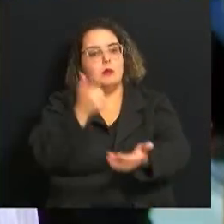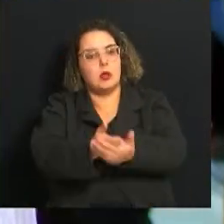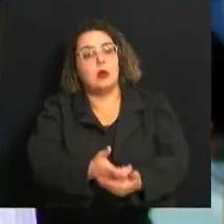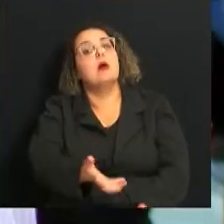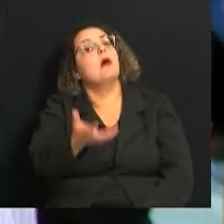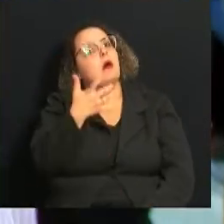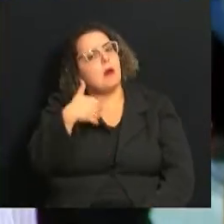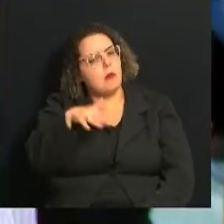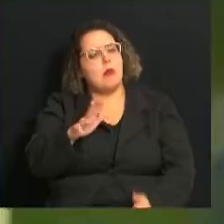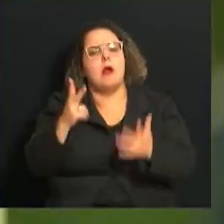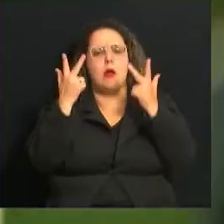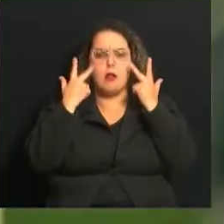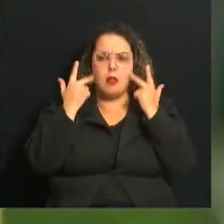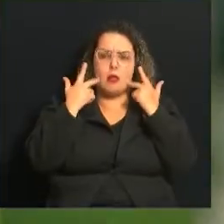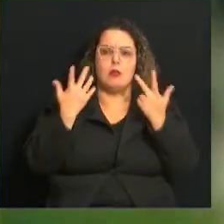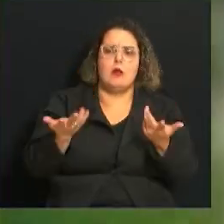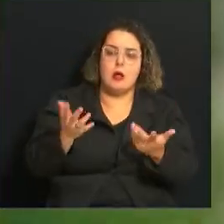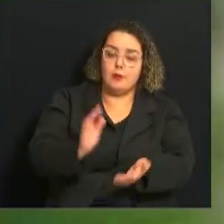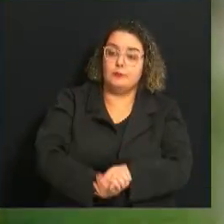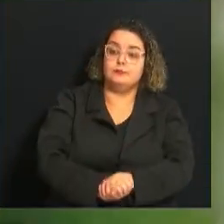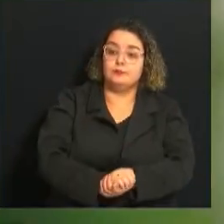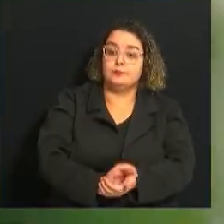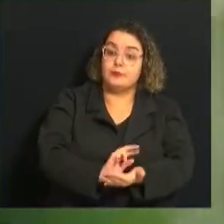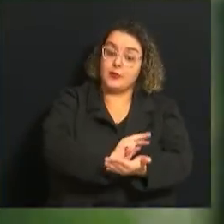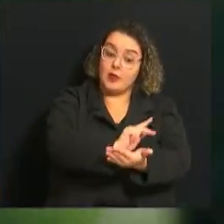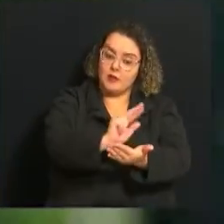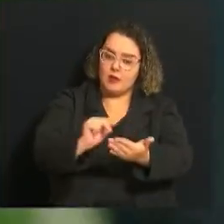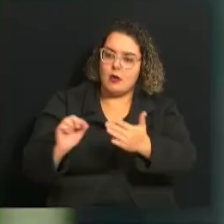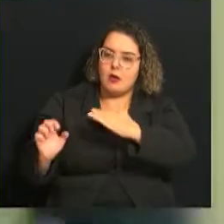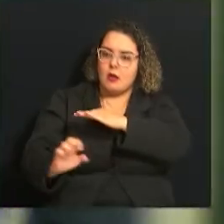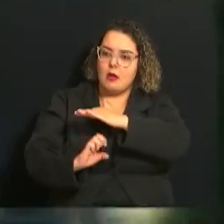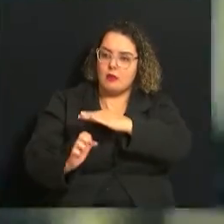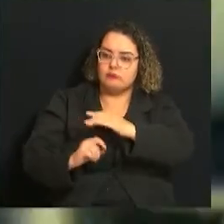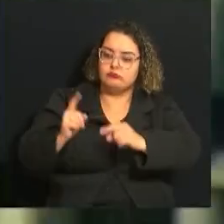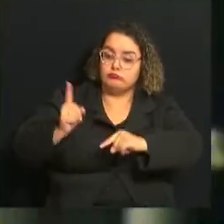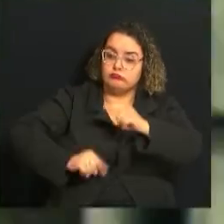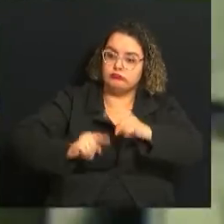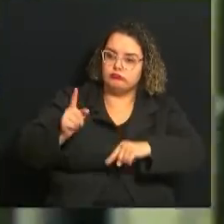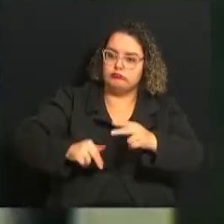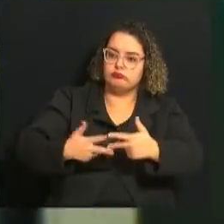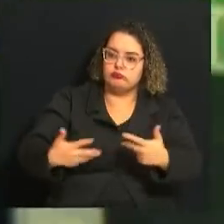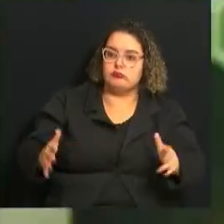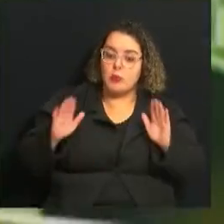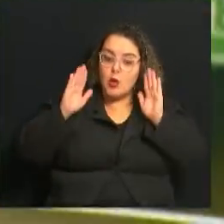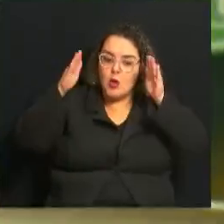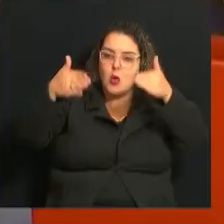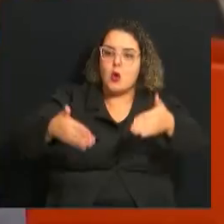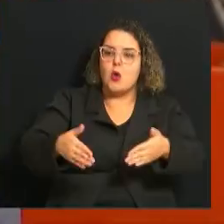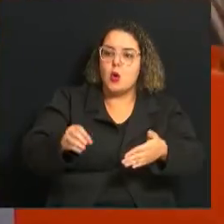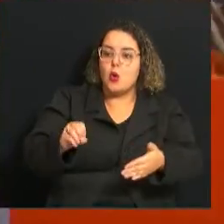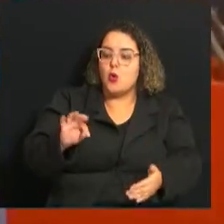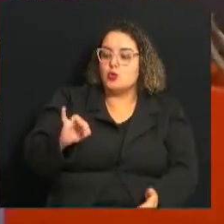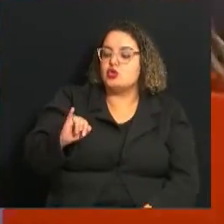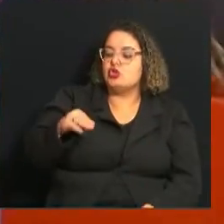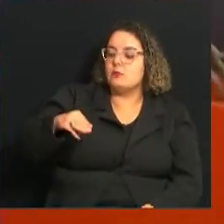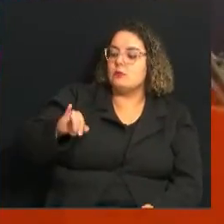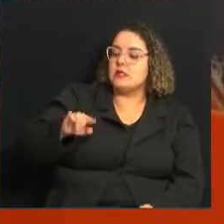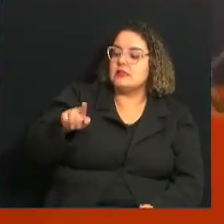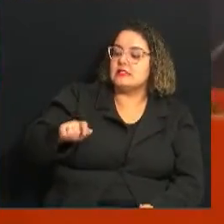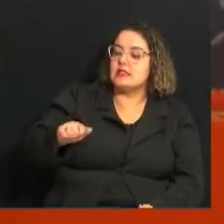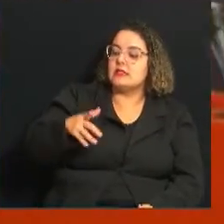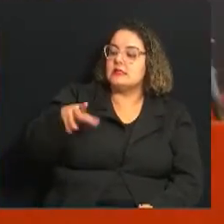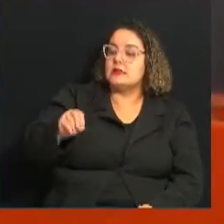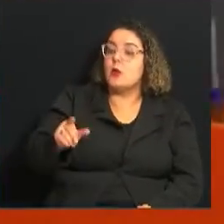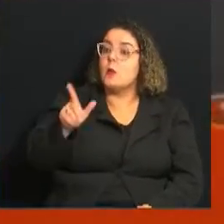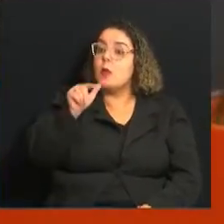produtos naturais. Muitas empresas vieram com produtos com foco na otimização da água. Isso por conta das secas,